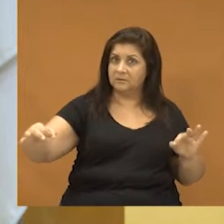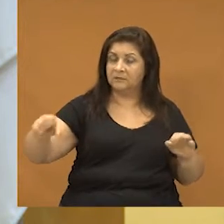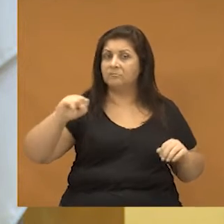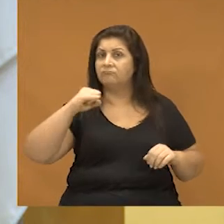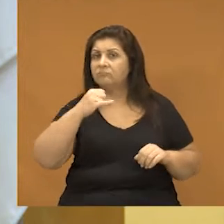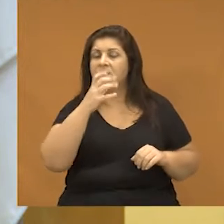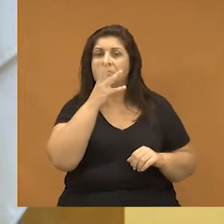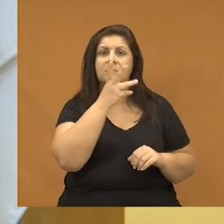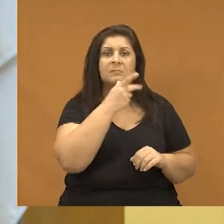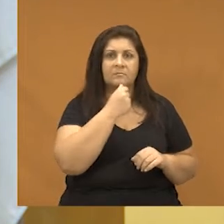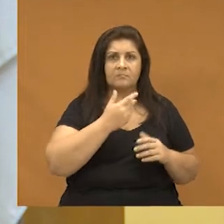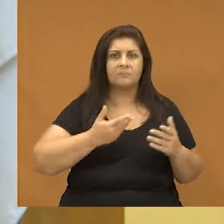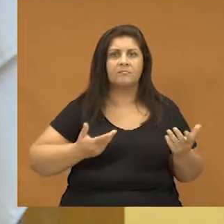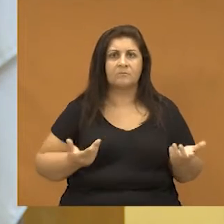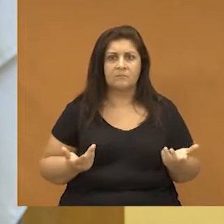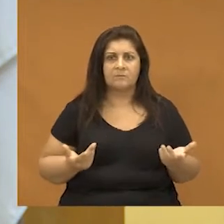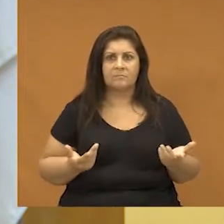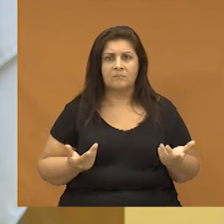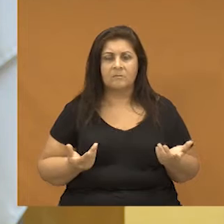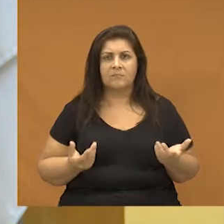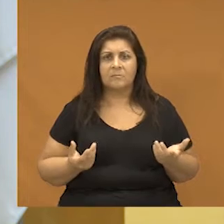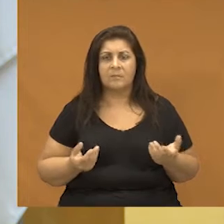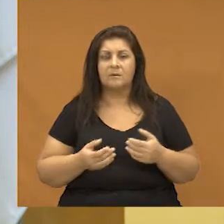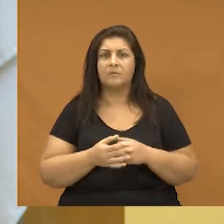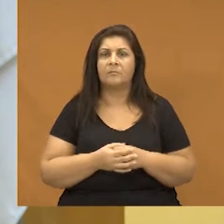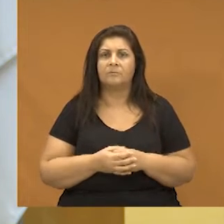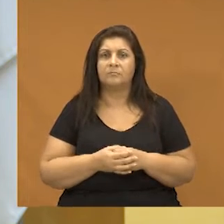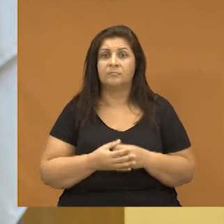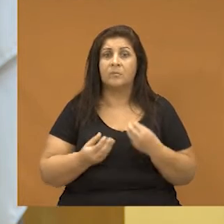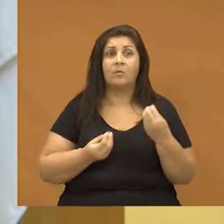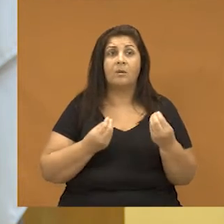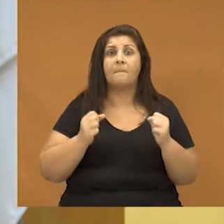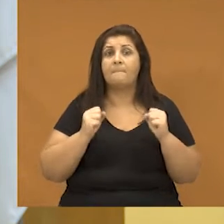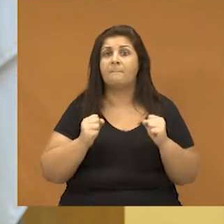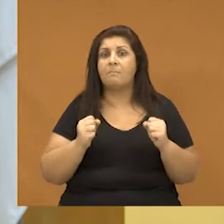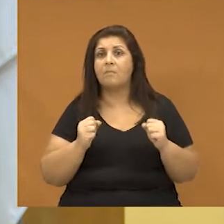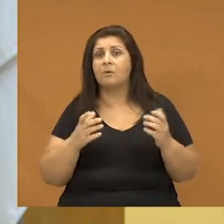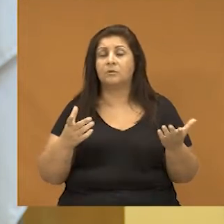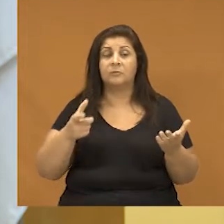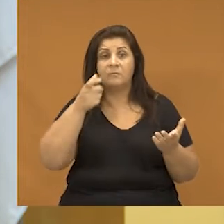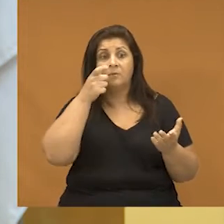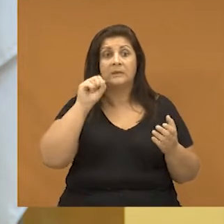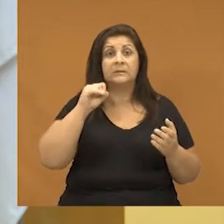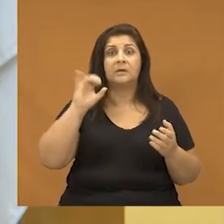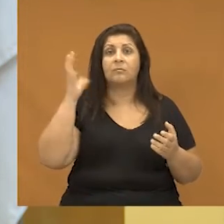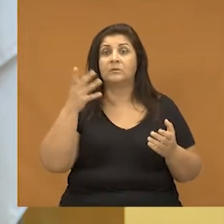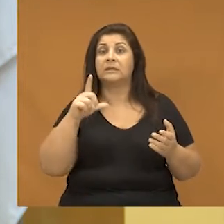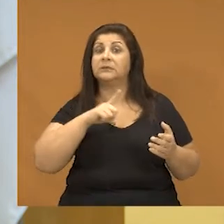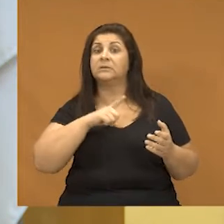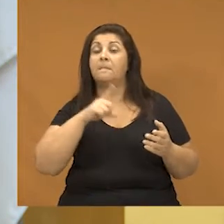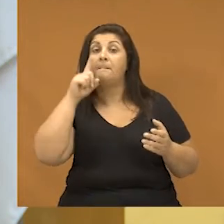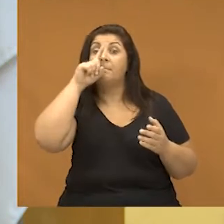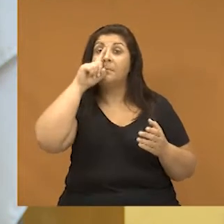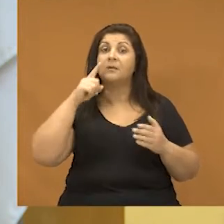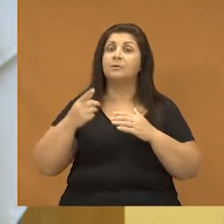demora que alternativa puder implicar e o eventual agravamento de risco.